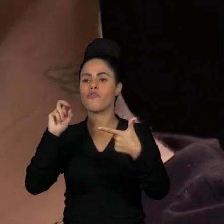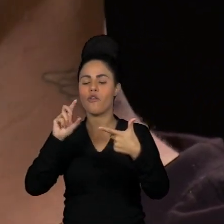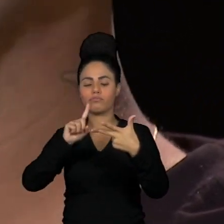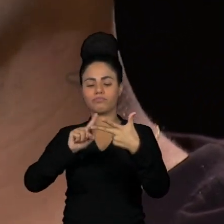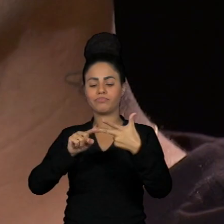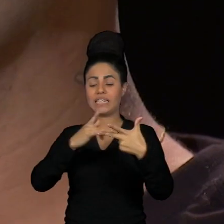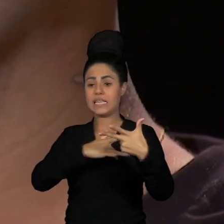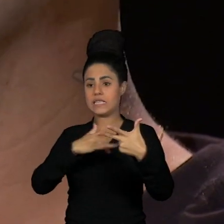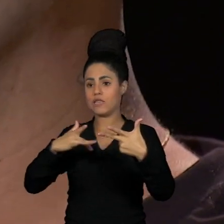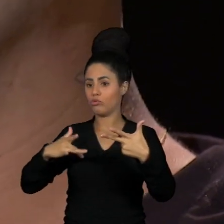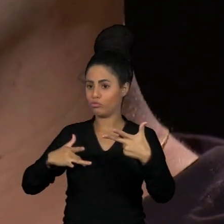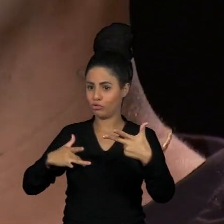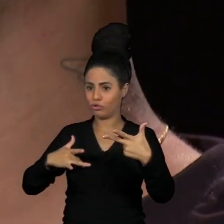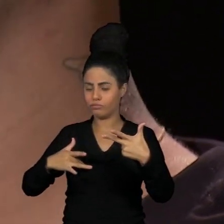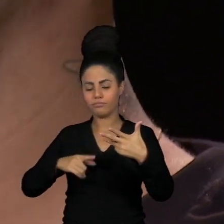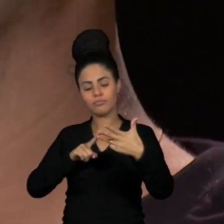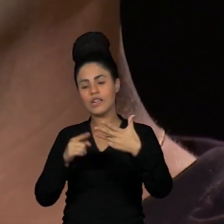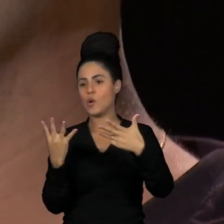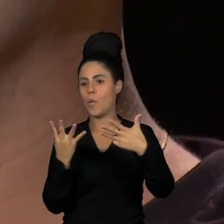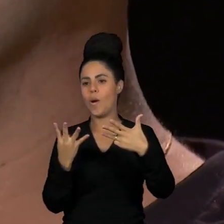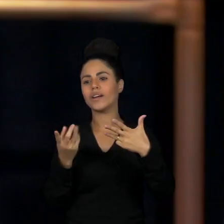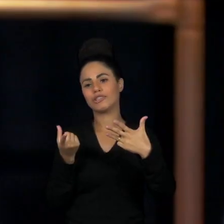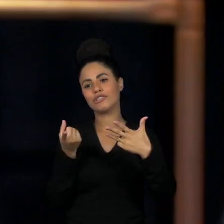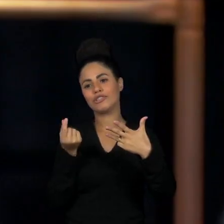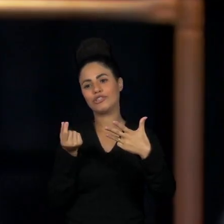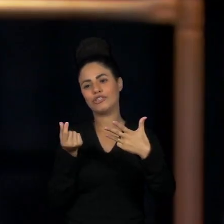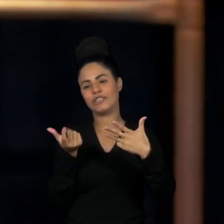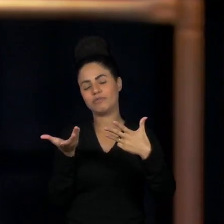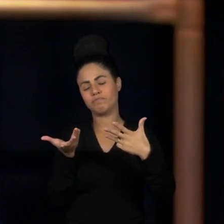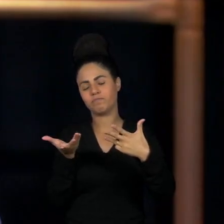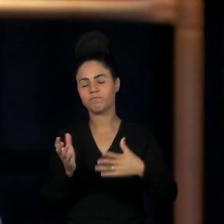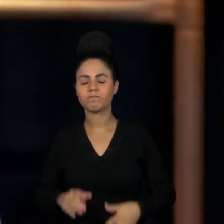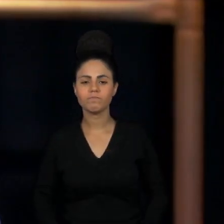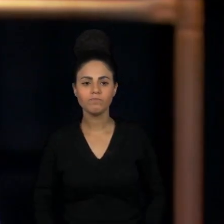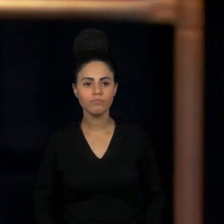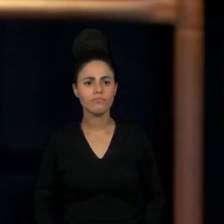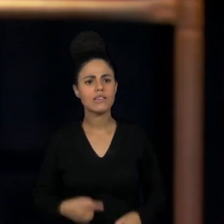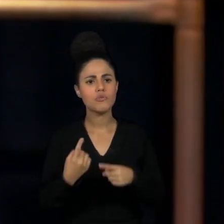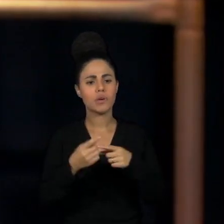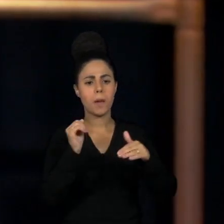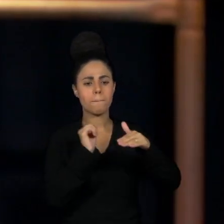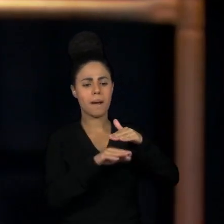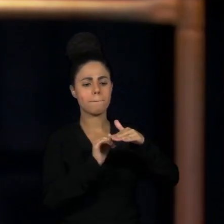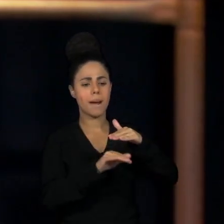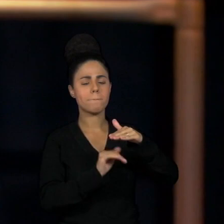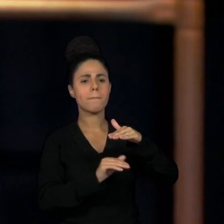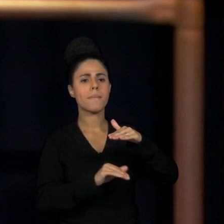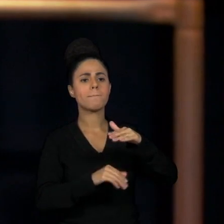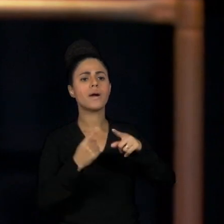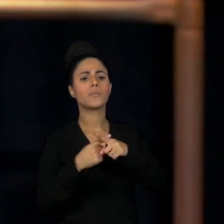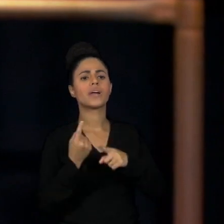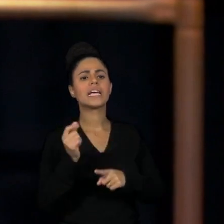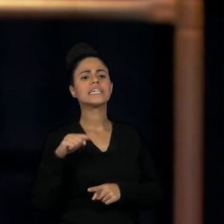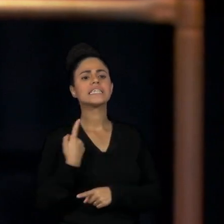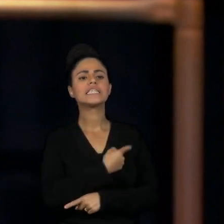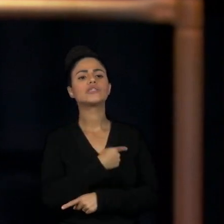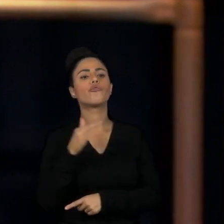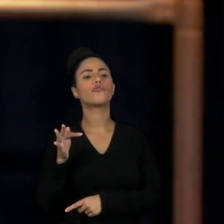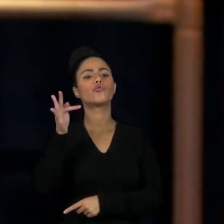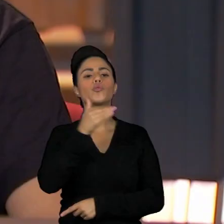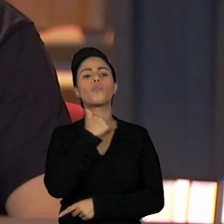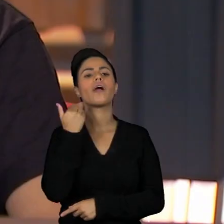depois saúde e depois o dinheiro. Para que ficar juntando dinheiro se vamos todos morrer?